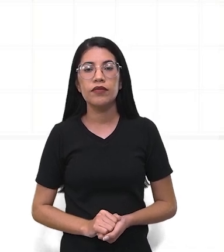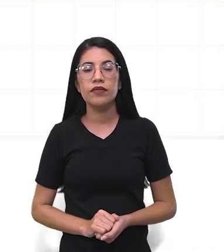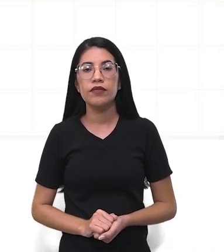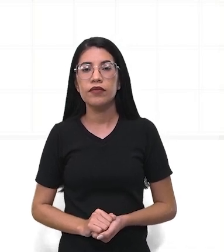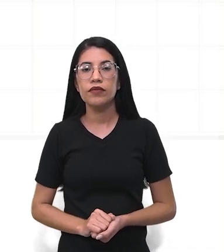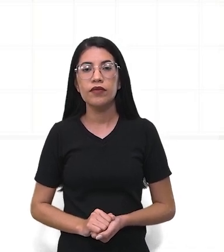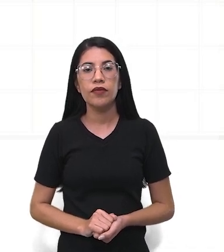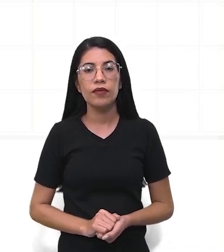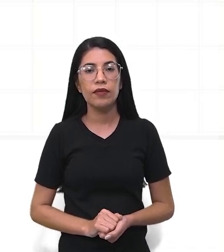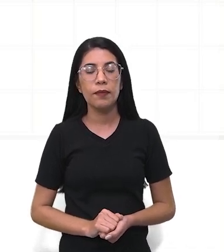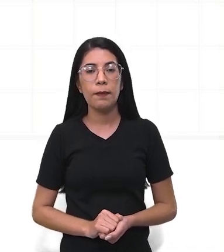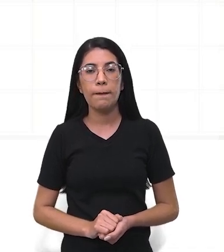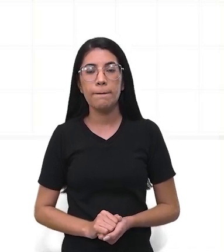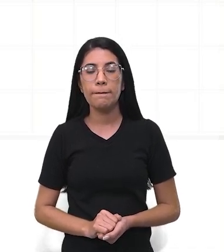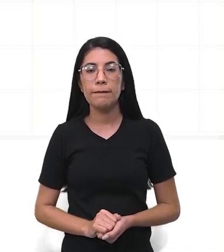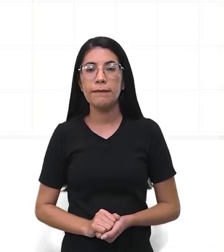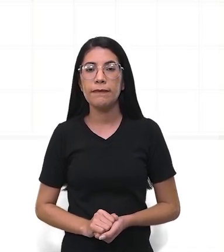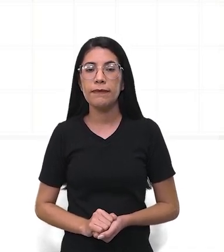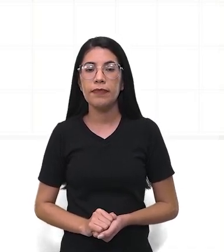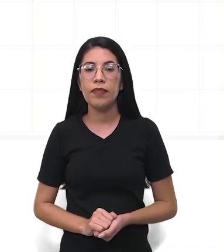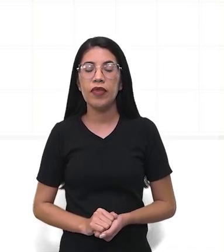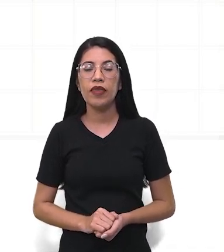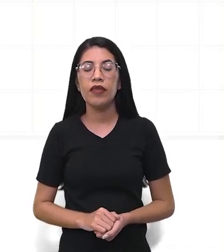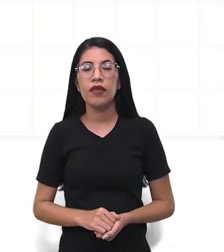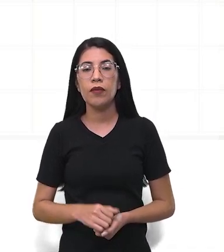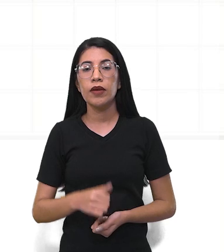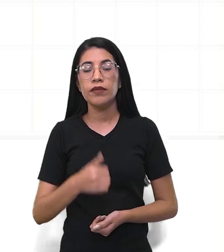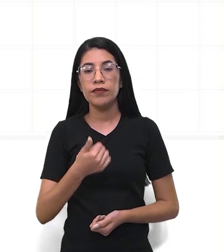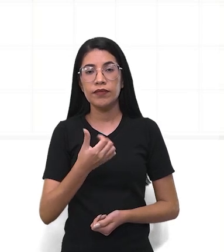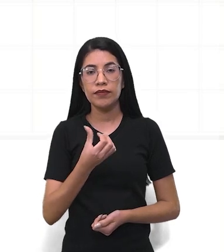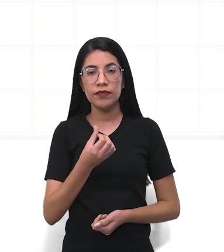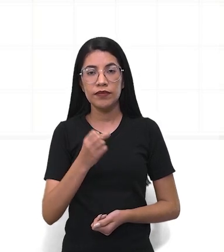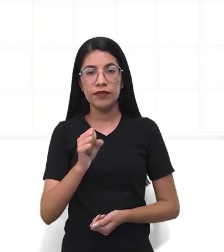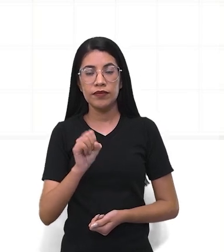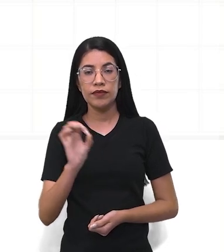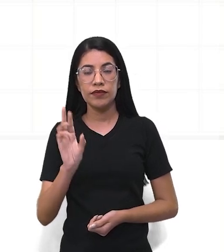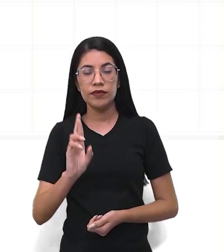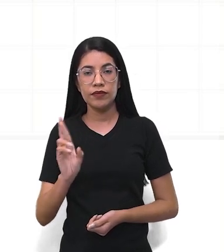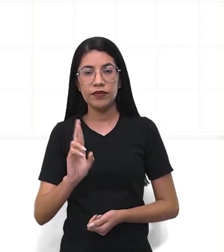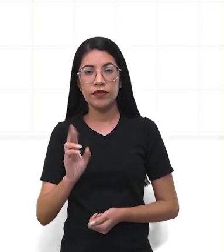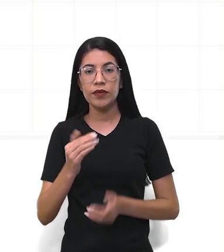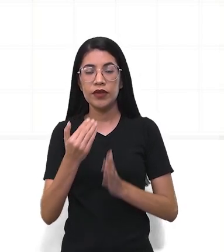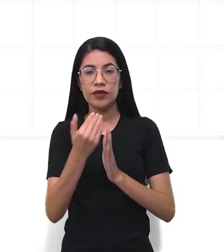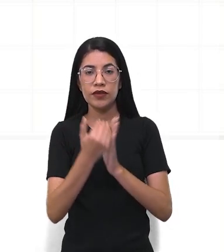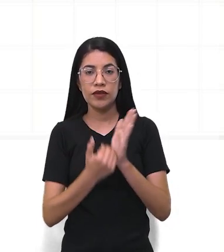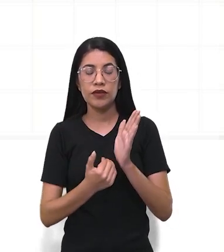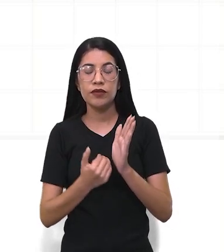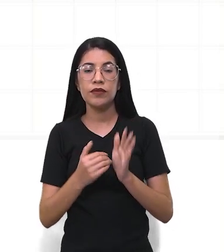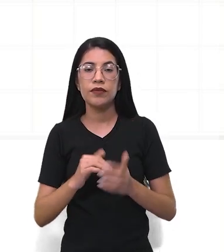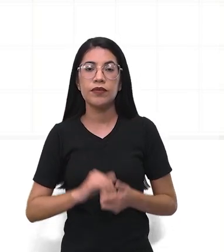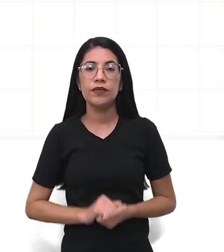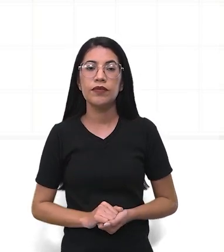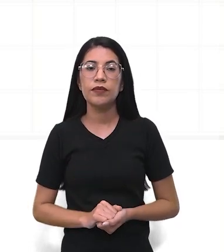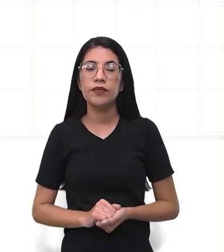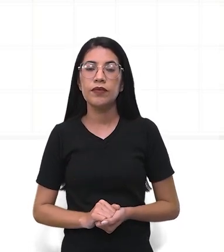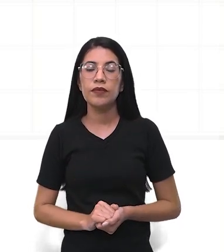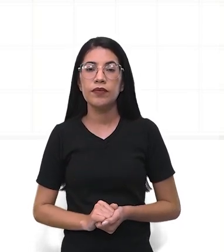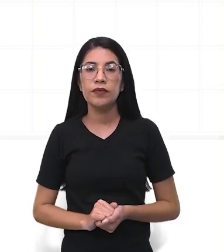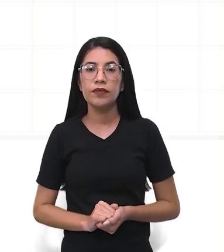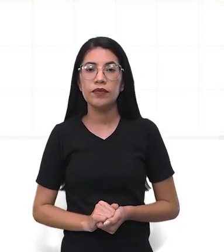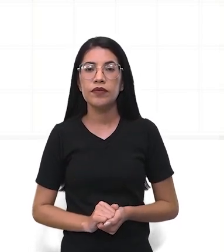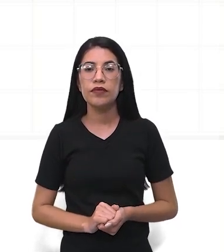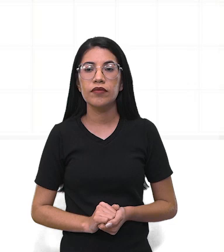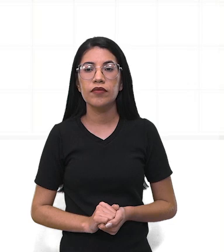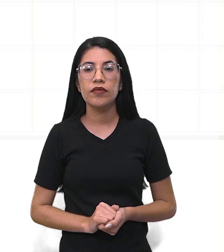Ou seja, R$ 168 será o desconto, tá? Mas aí você